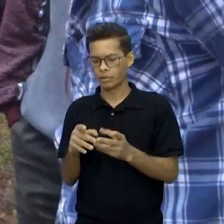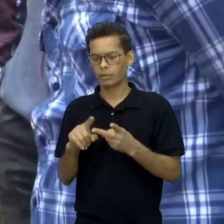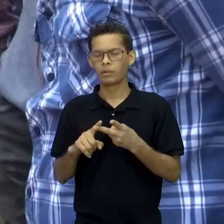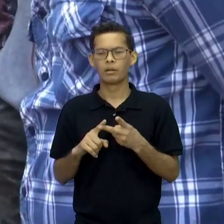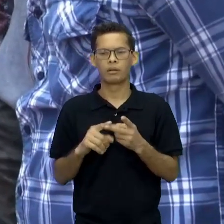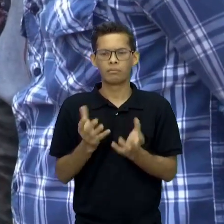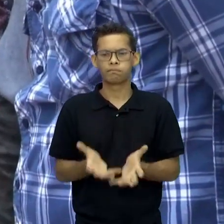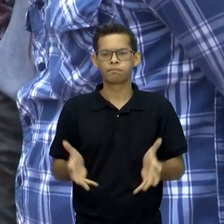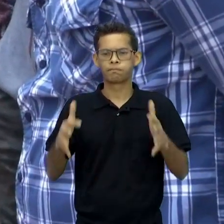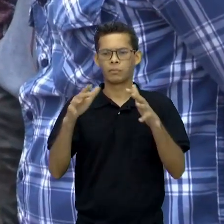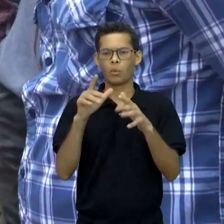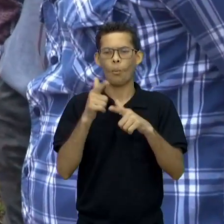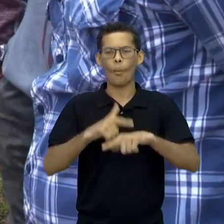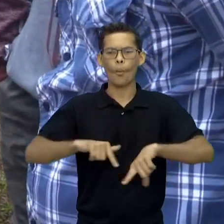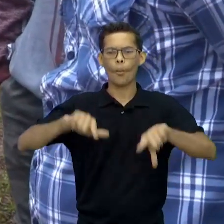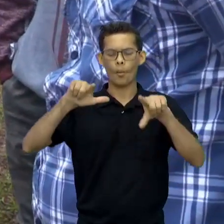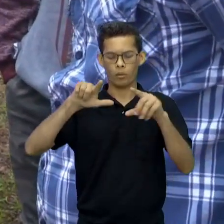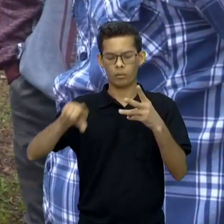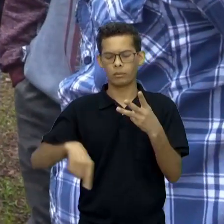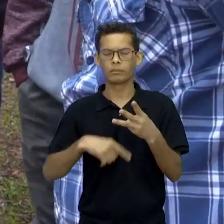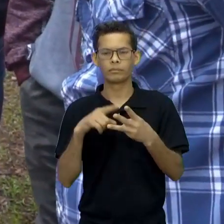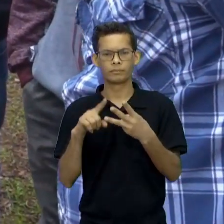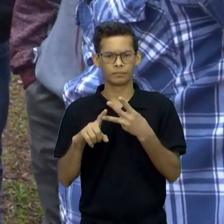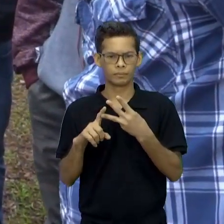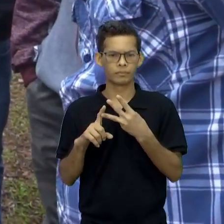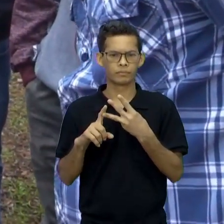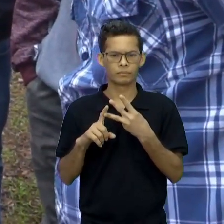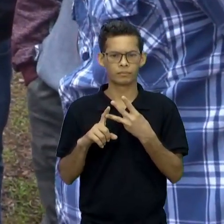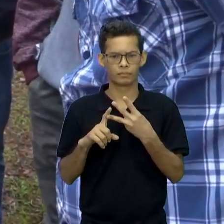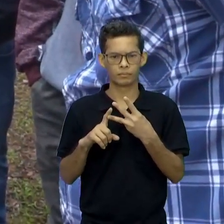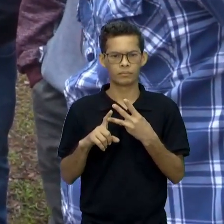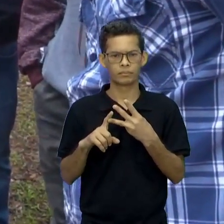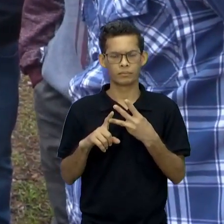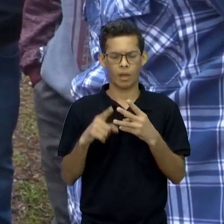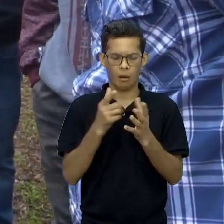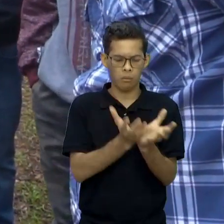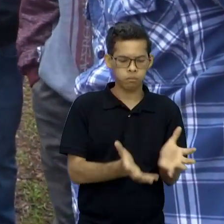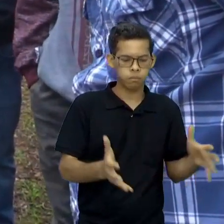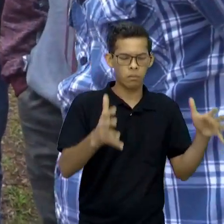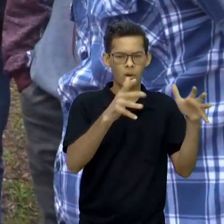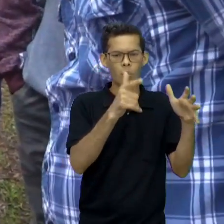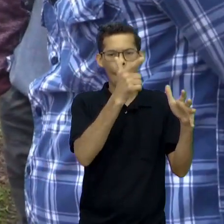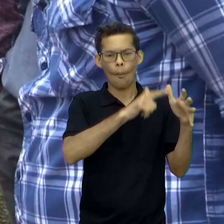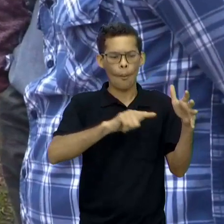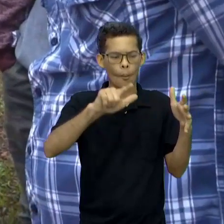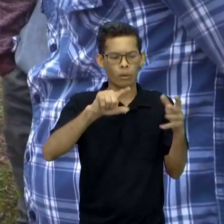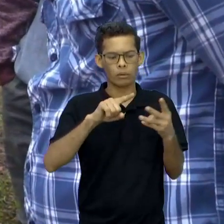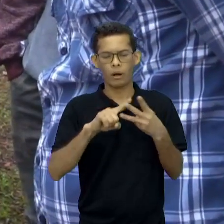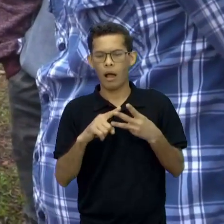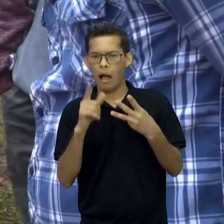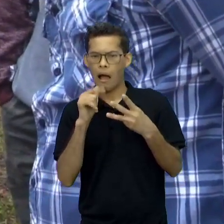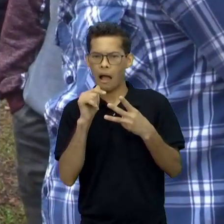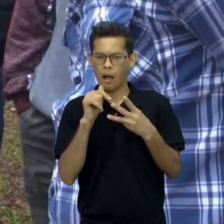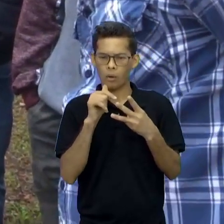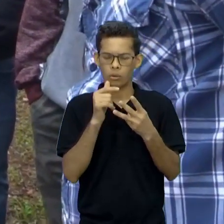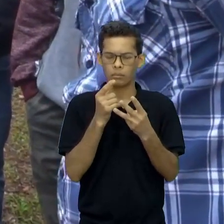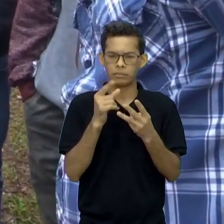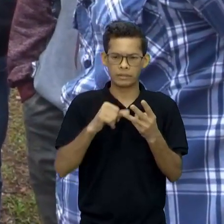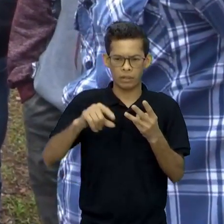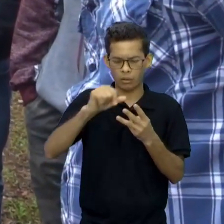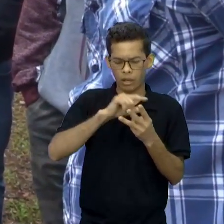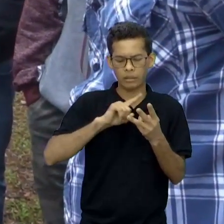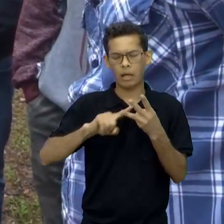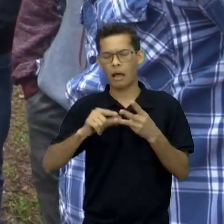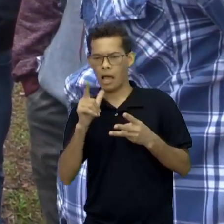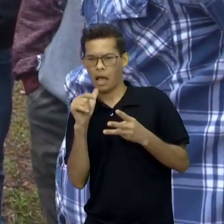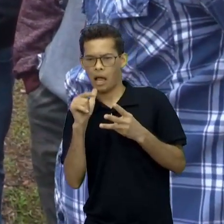e um tambor cheio de água, um tambor vazio, cheio de água salgada e o cheio de água